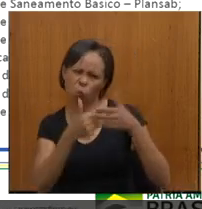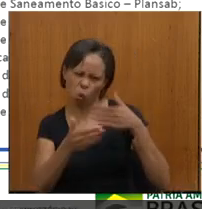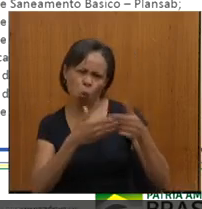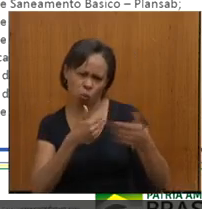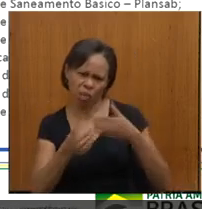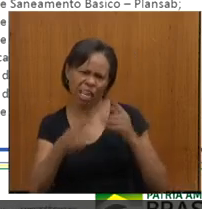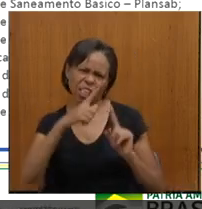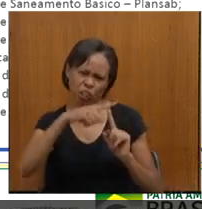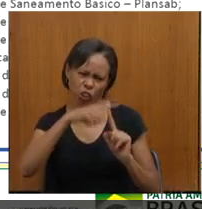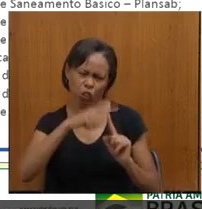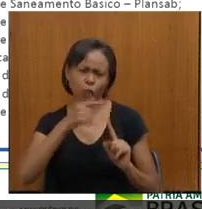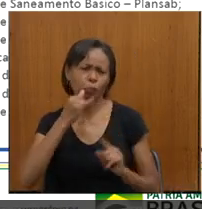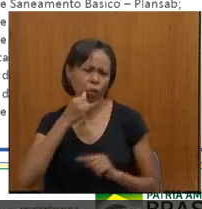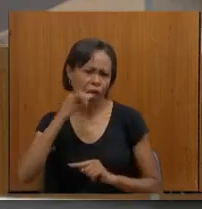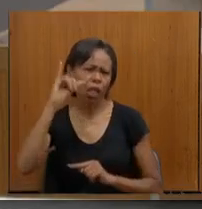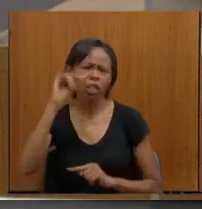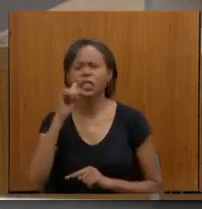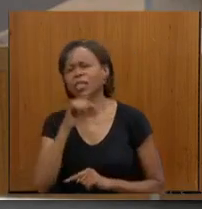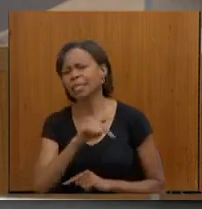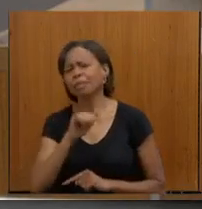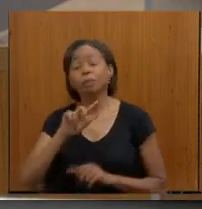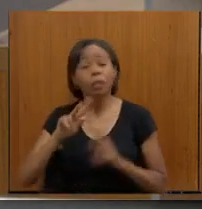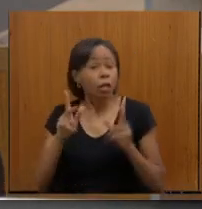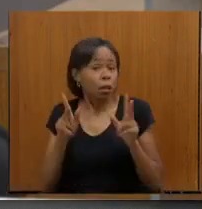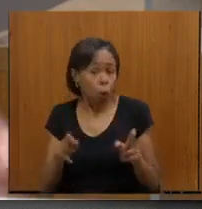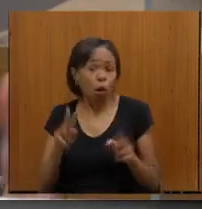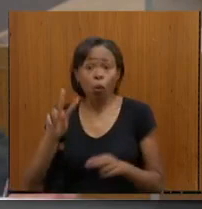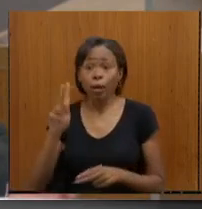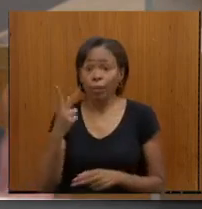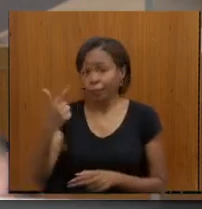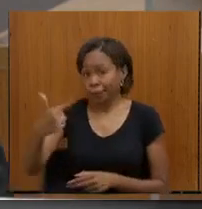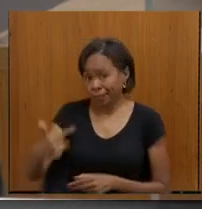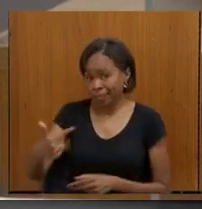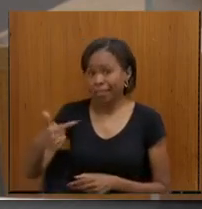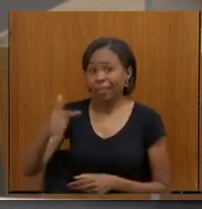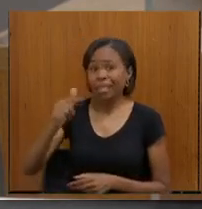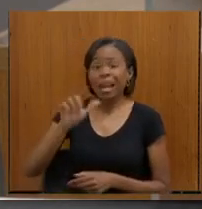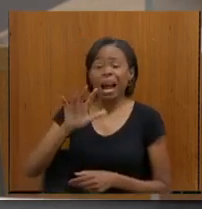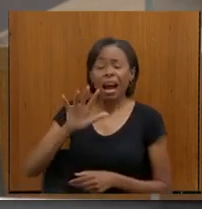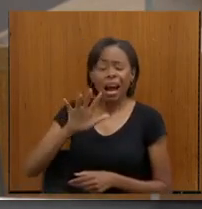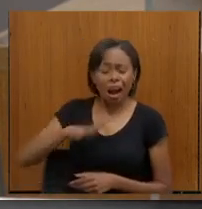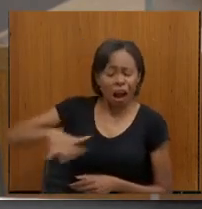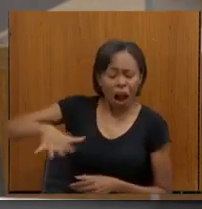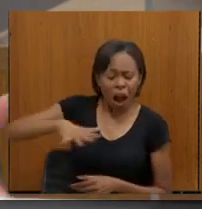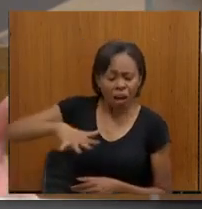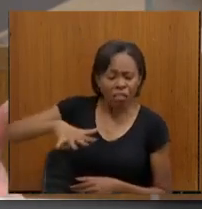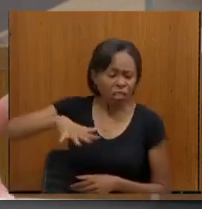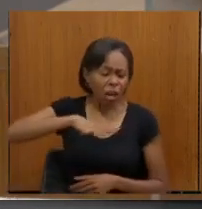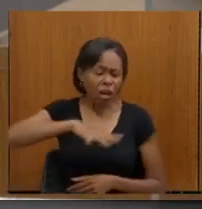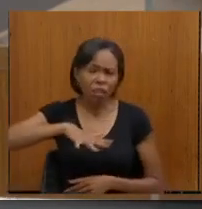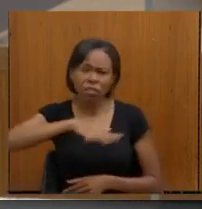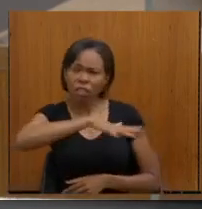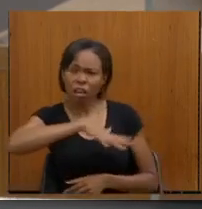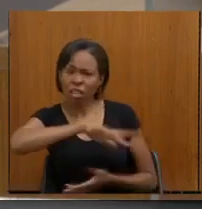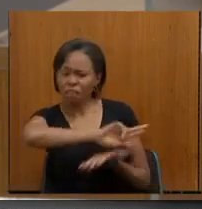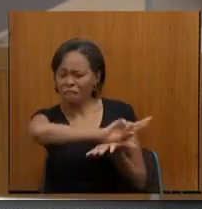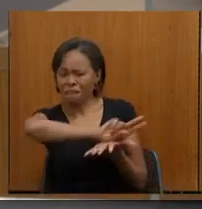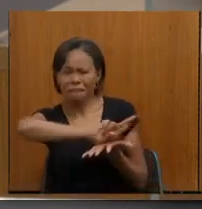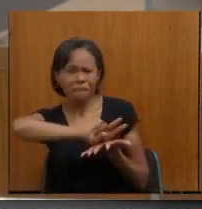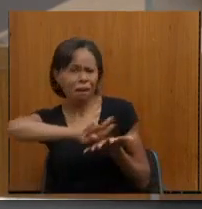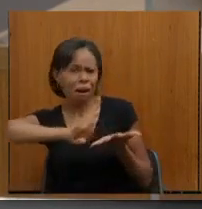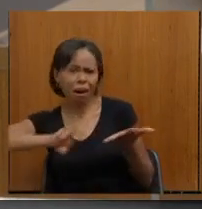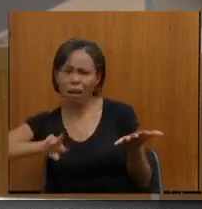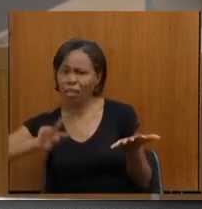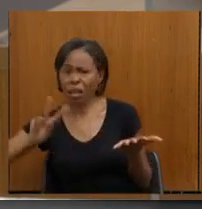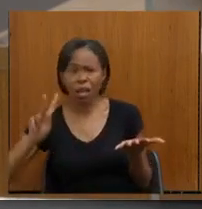energia ele ele perpassa por uma enormidade diários né porque porque tudo na vida é energético né Você